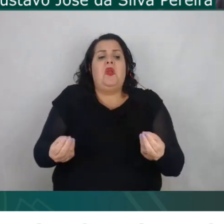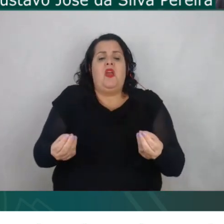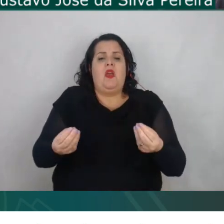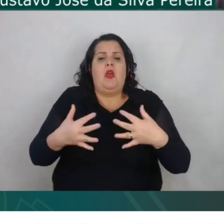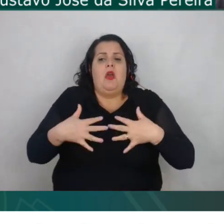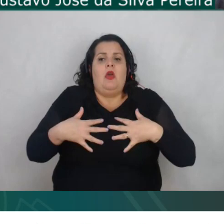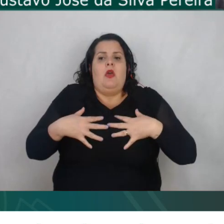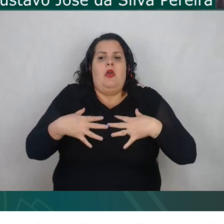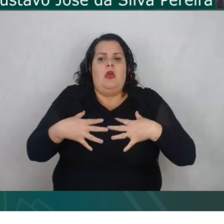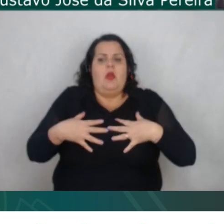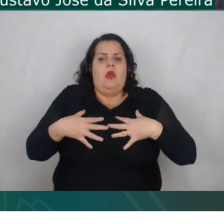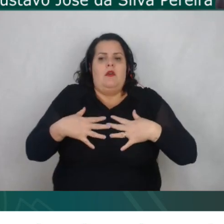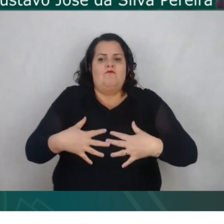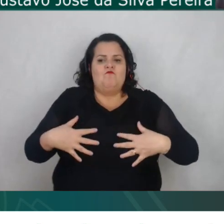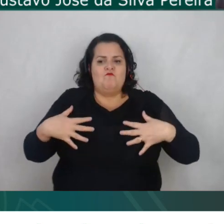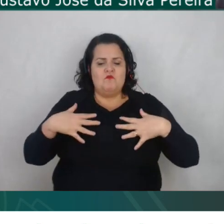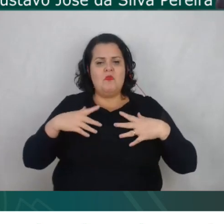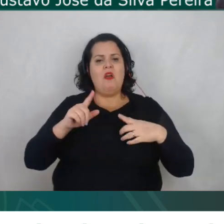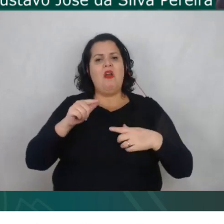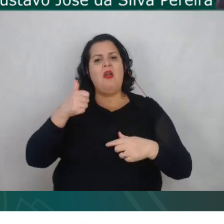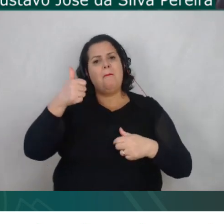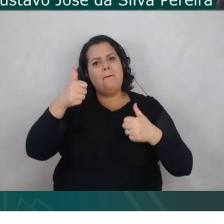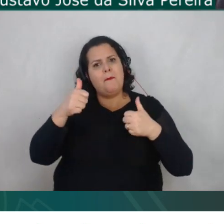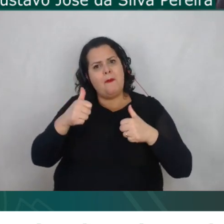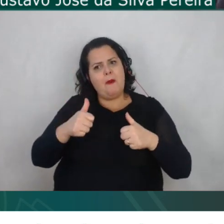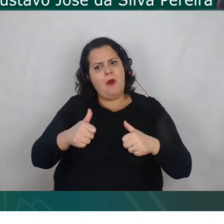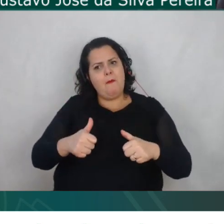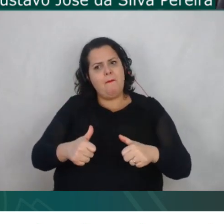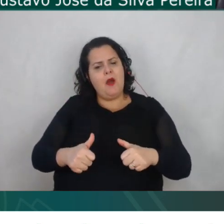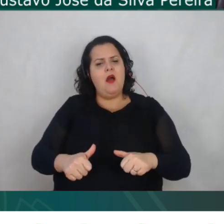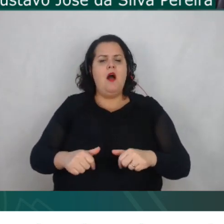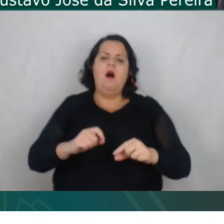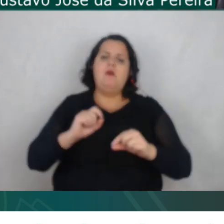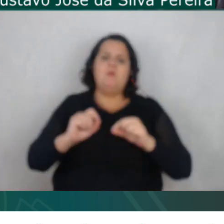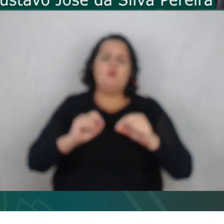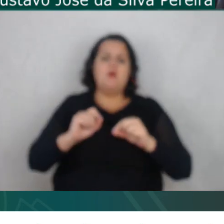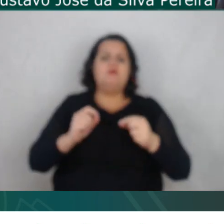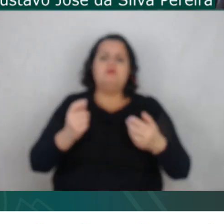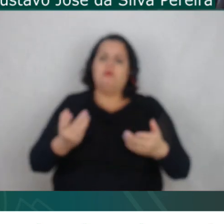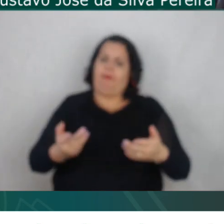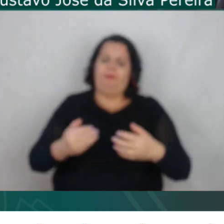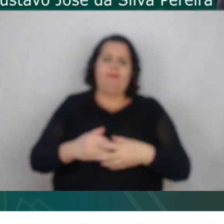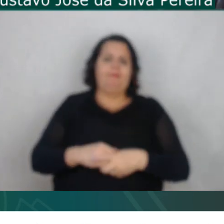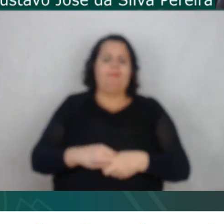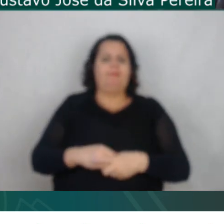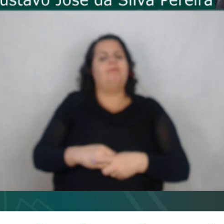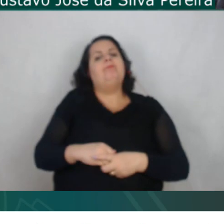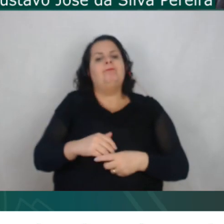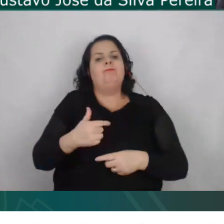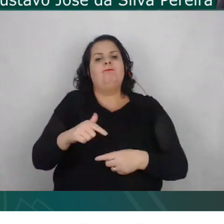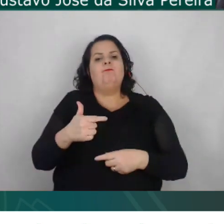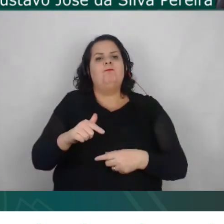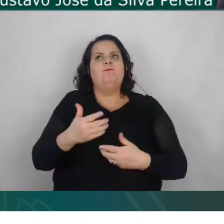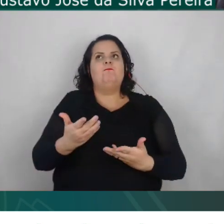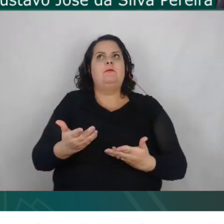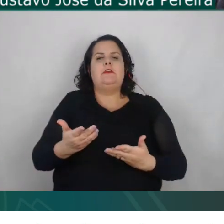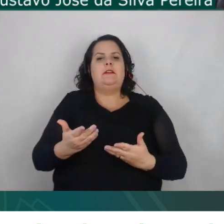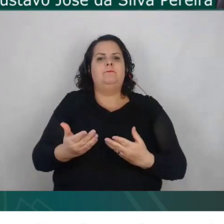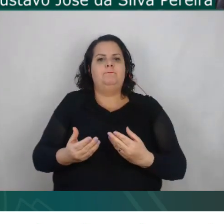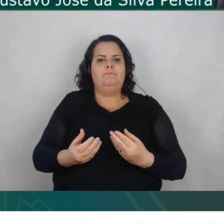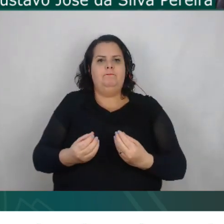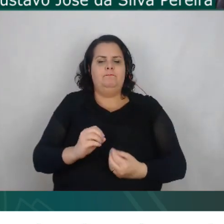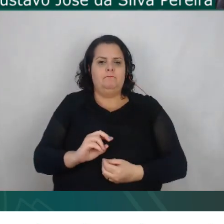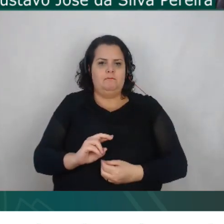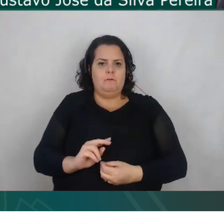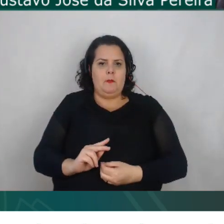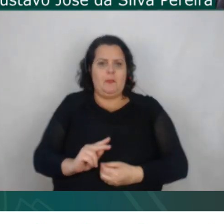tão mais afetado, apesar de não ser, de não ter um nível de expressão de ECA2